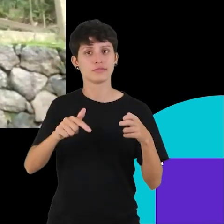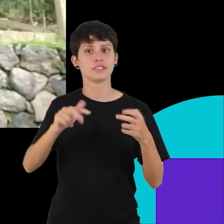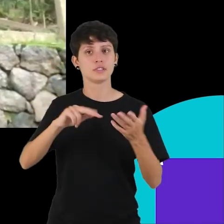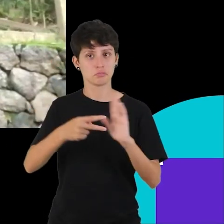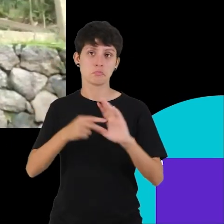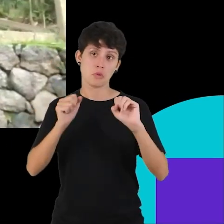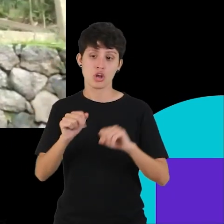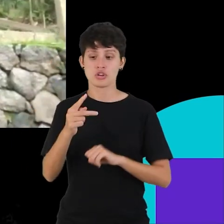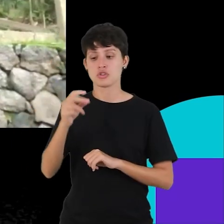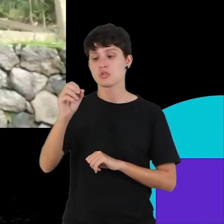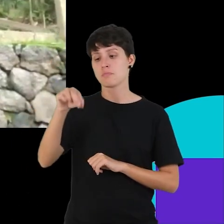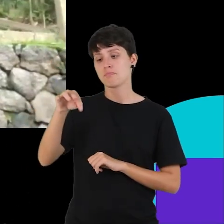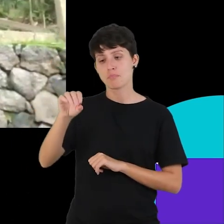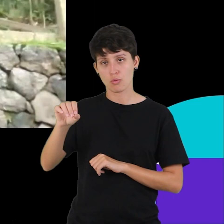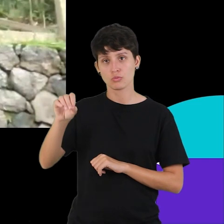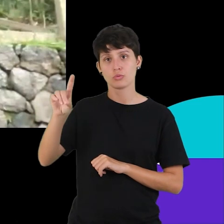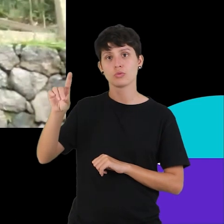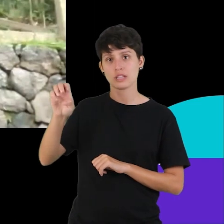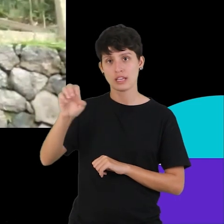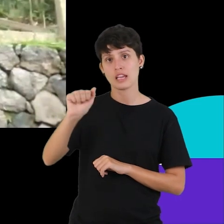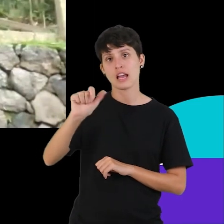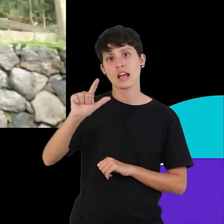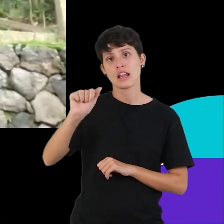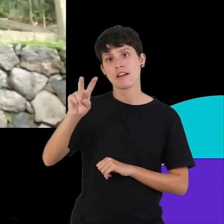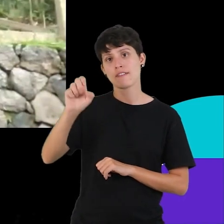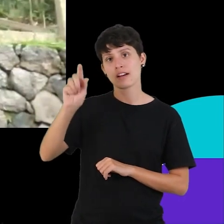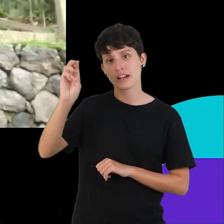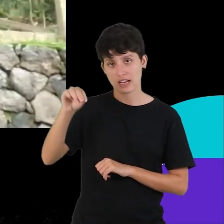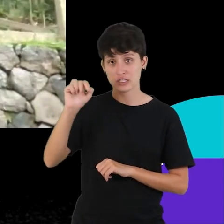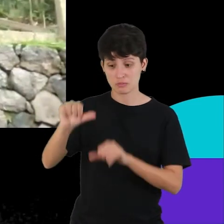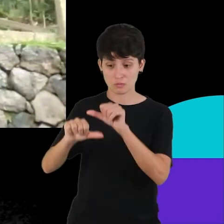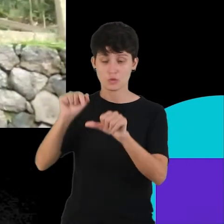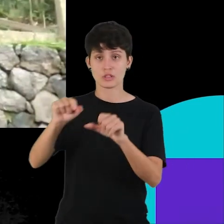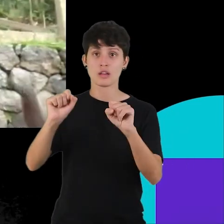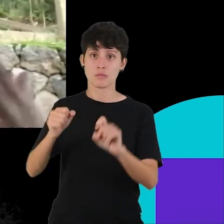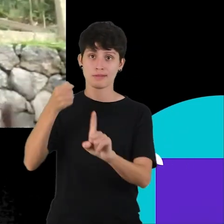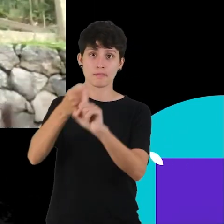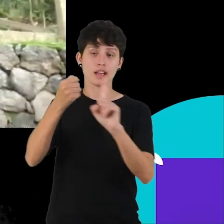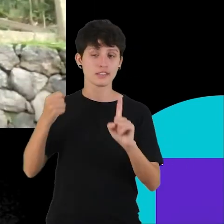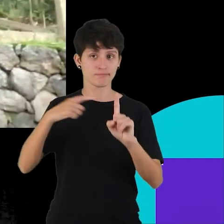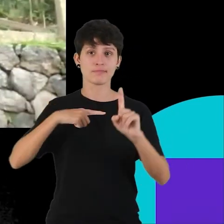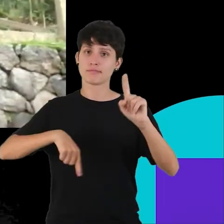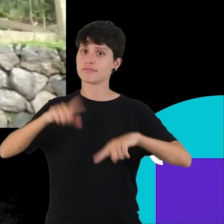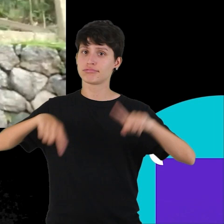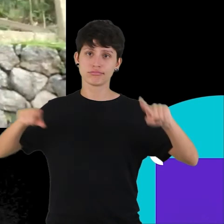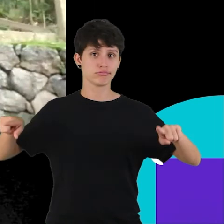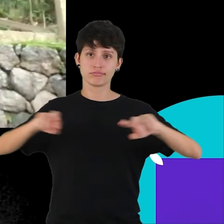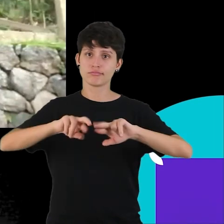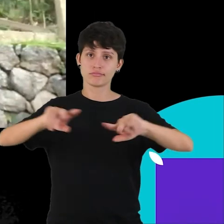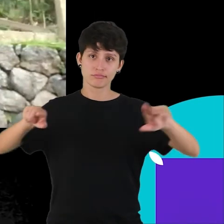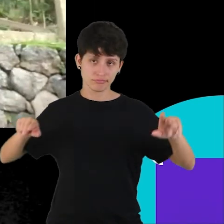mesmo cenário e superou esse desafio e mapeia essas práticas que as pessoas fizeram, porque são soluções das